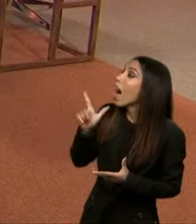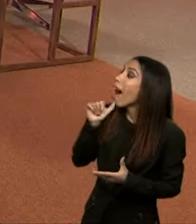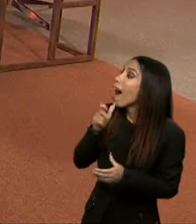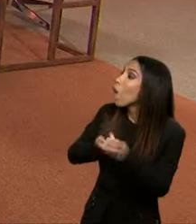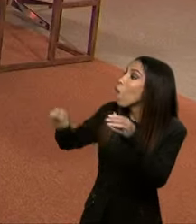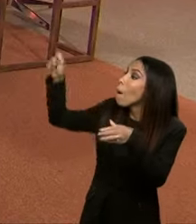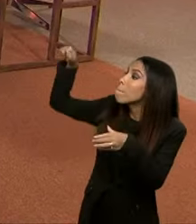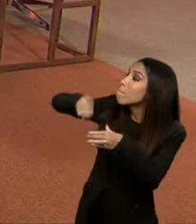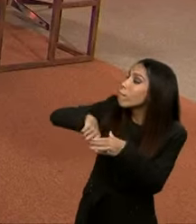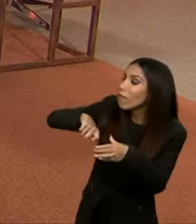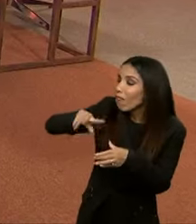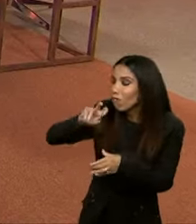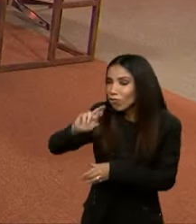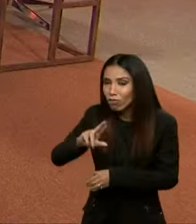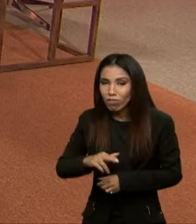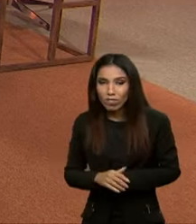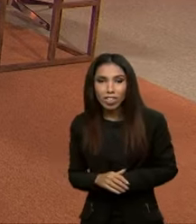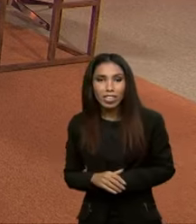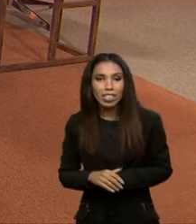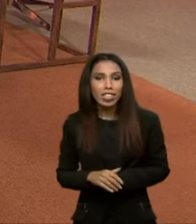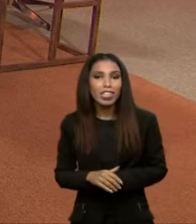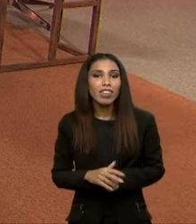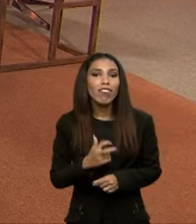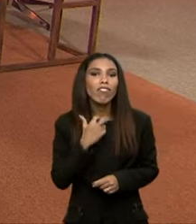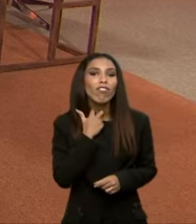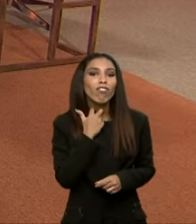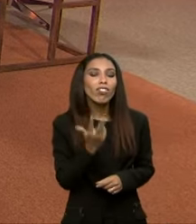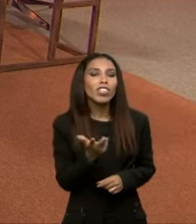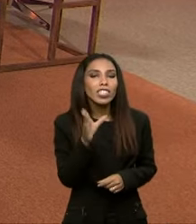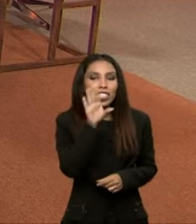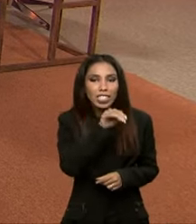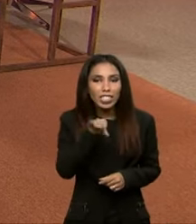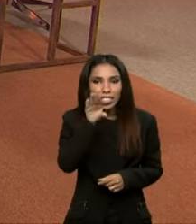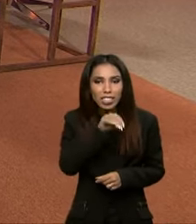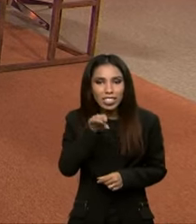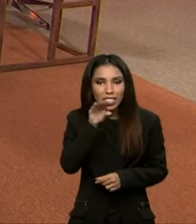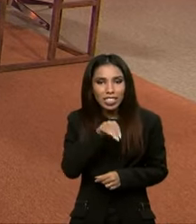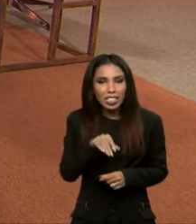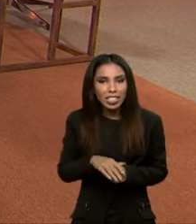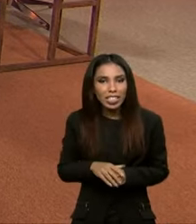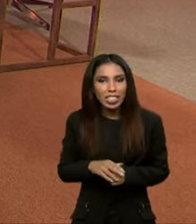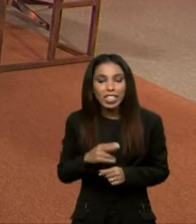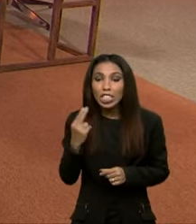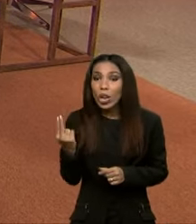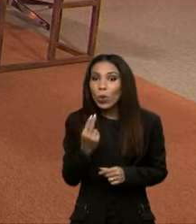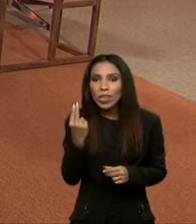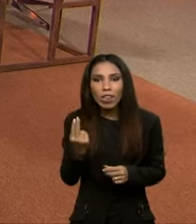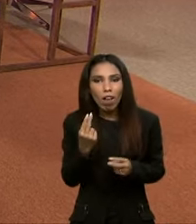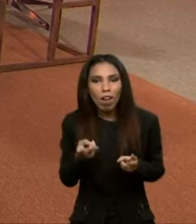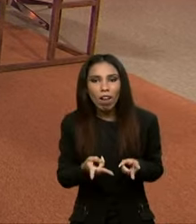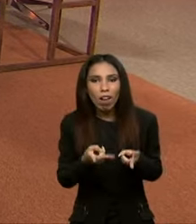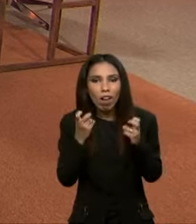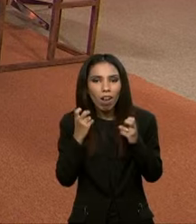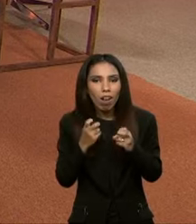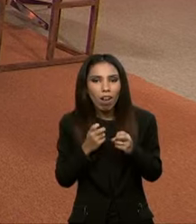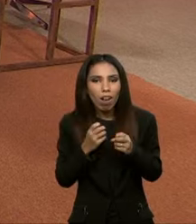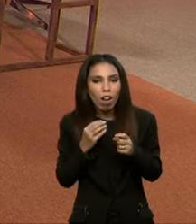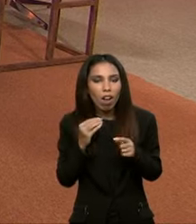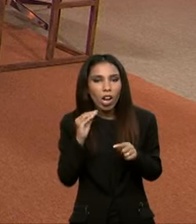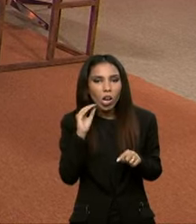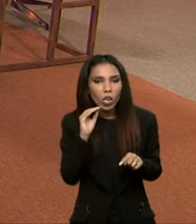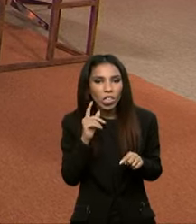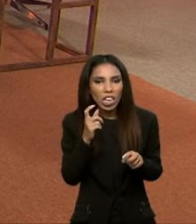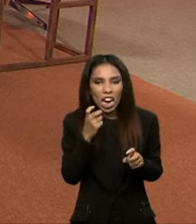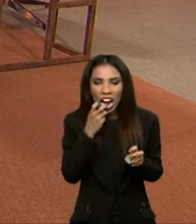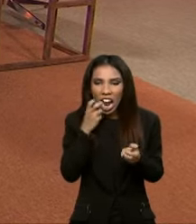Agora, não sei se vocês repararam, mas o timbre dessa voz, dessa mulher, até falando... Tem como não reparar, né? Não tem como não, né? Você cuida direitinho ou você fica dando berro